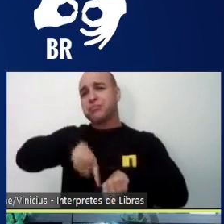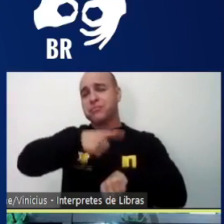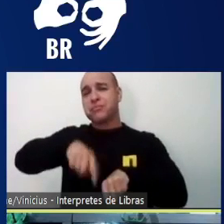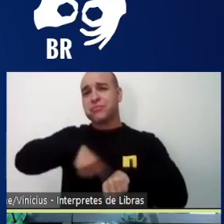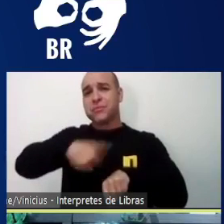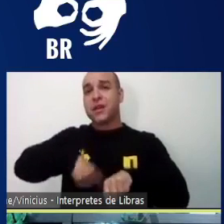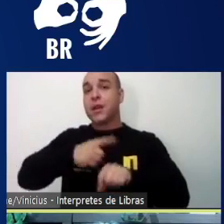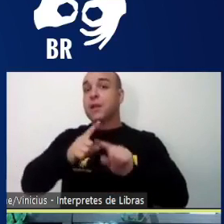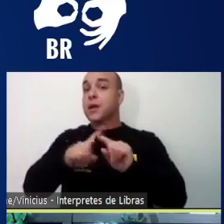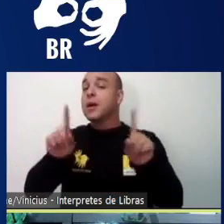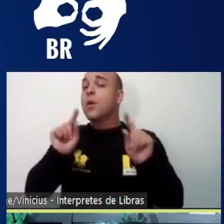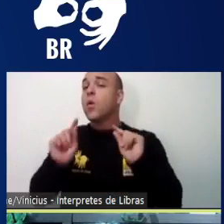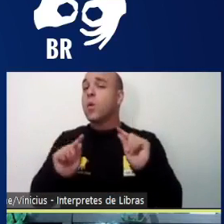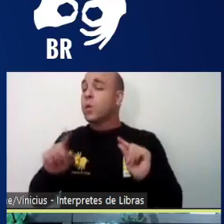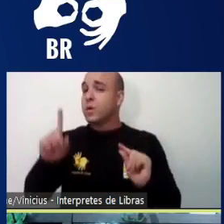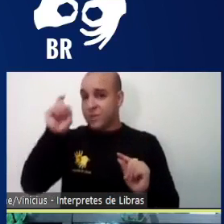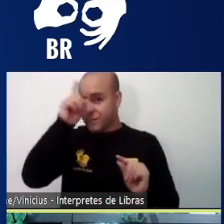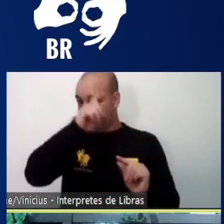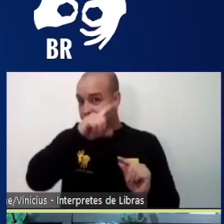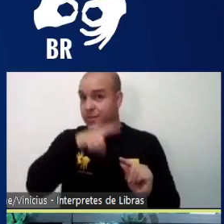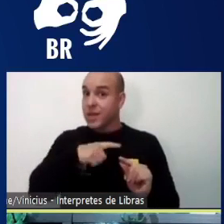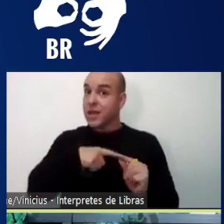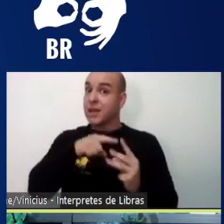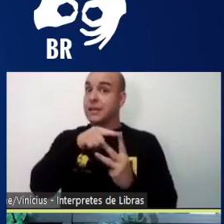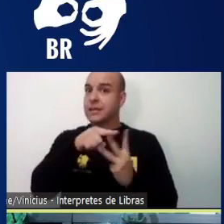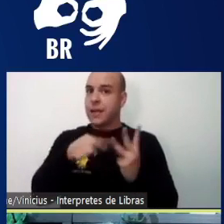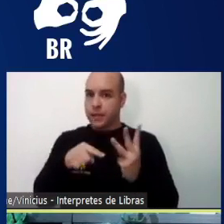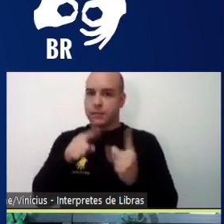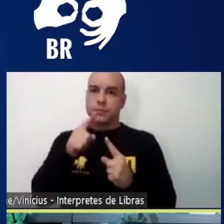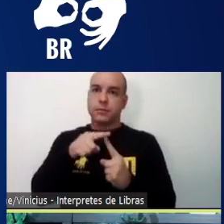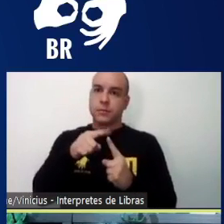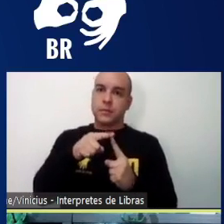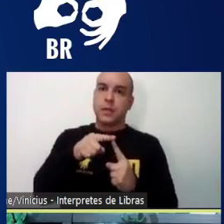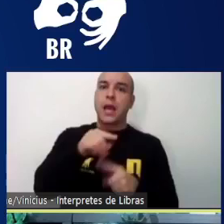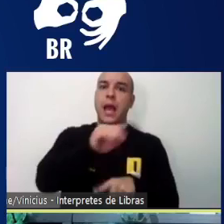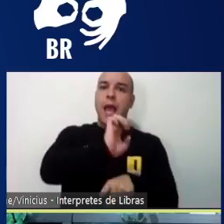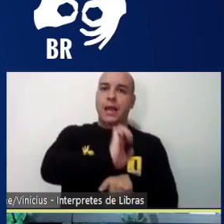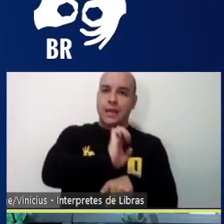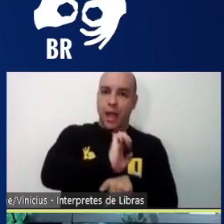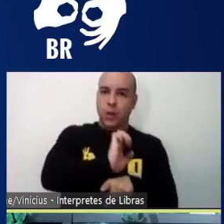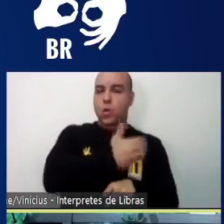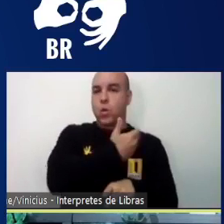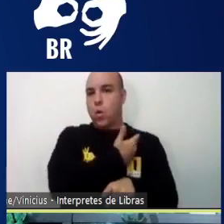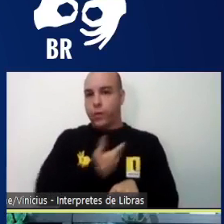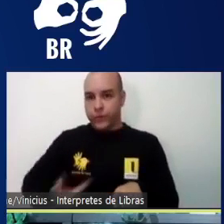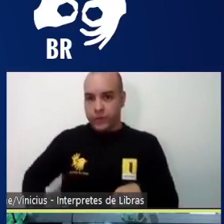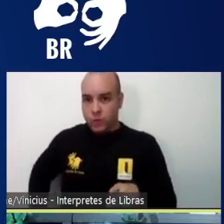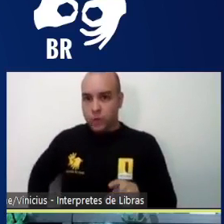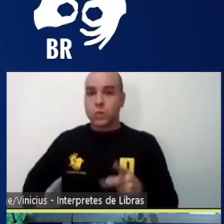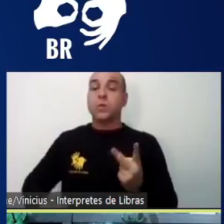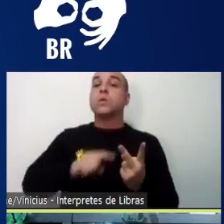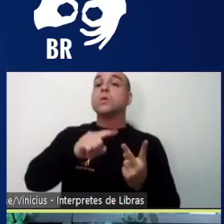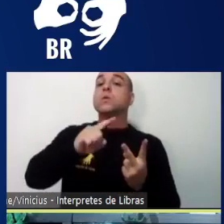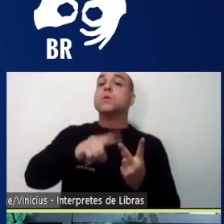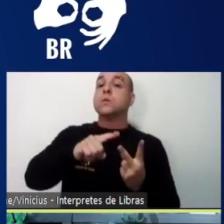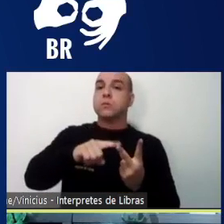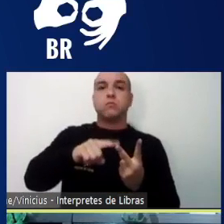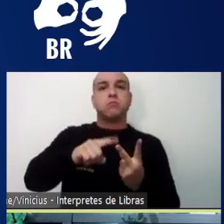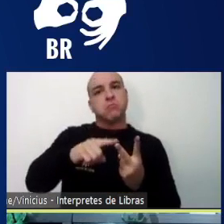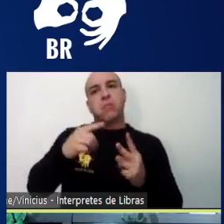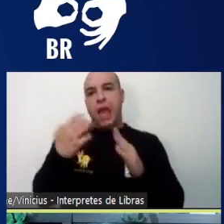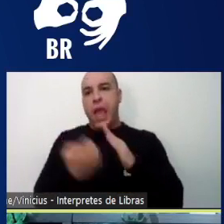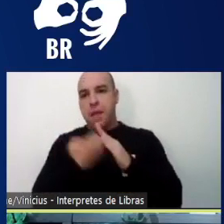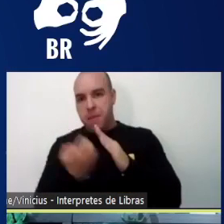seja o primeiro setor, o Estado, o segundo, as empresas privadas, o terceiro, as organizações do terceiro setor,